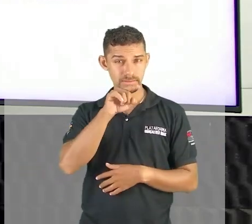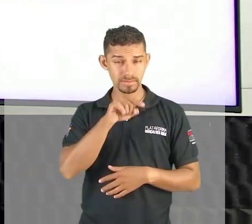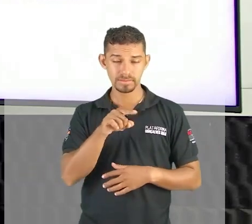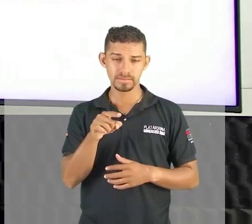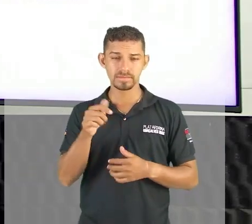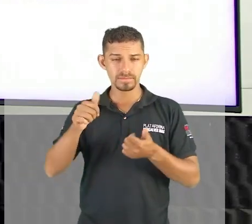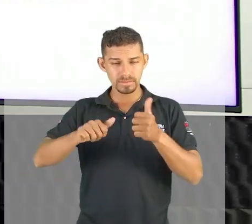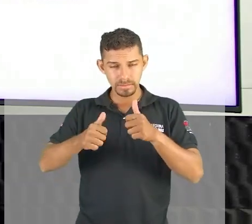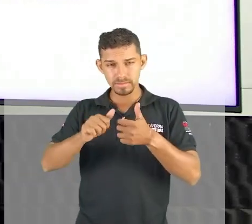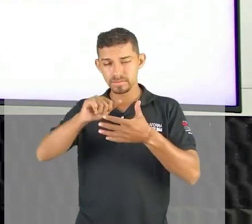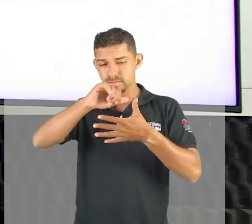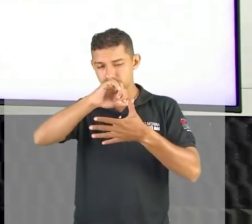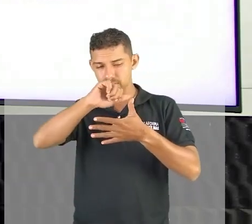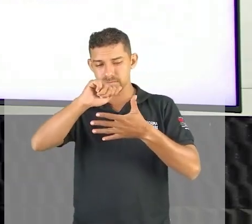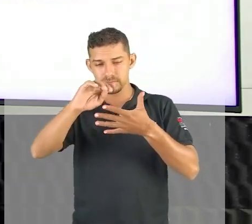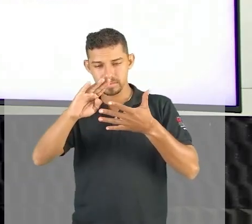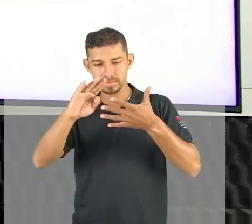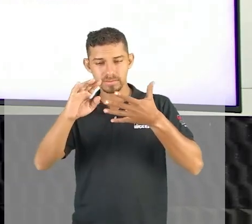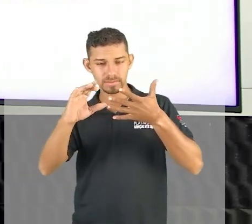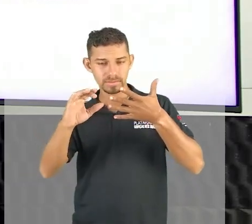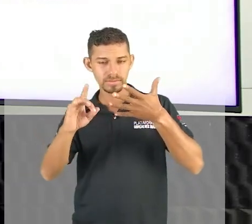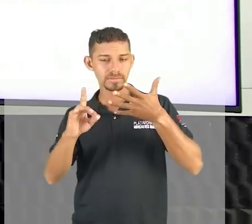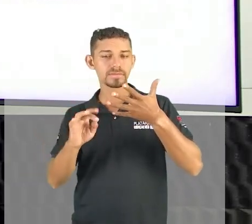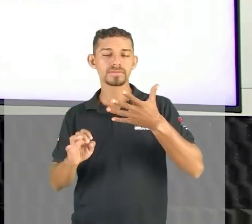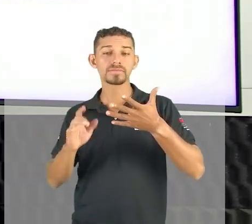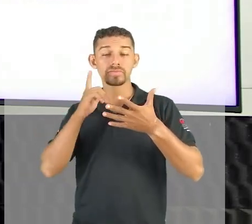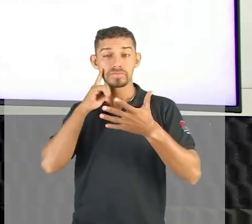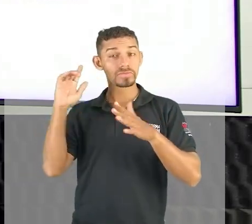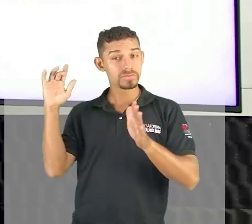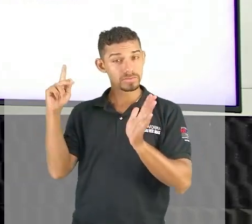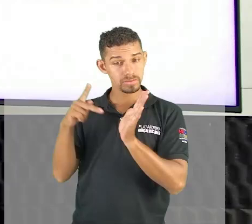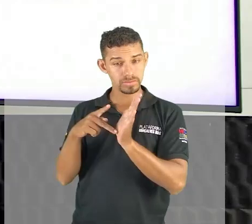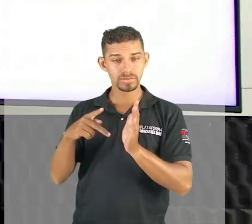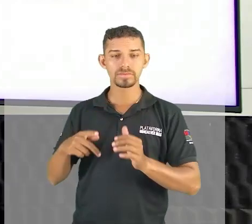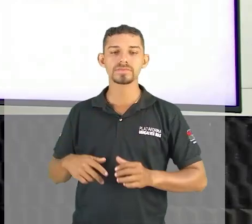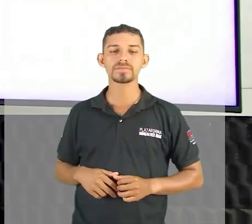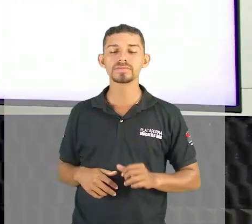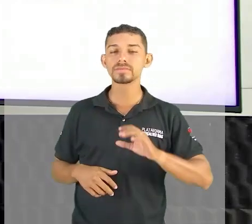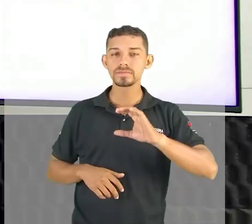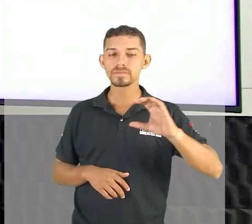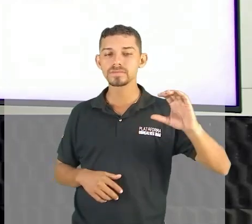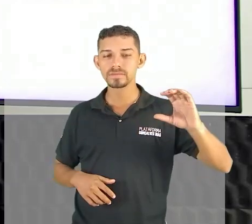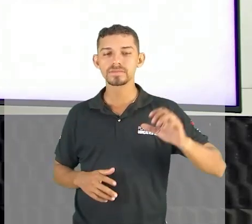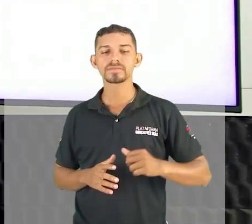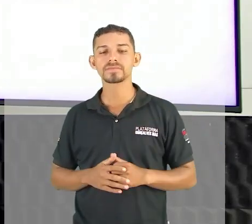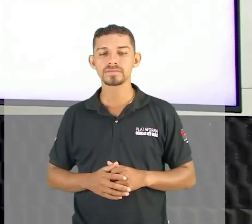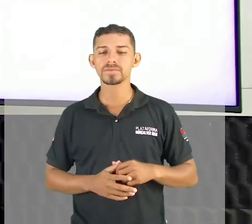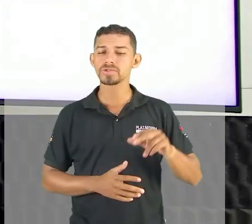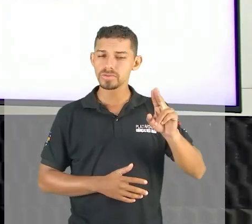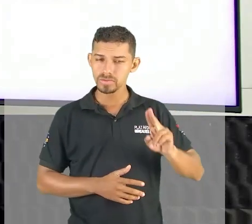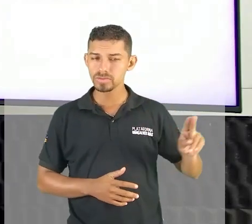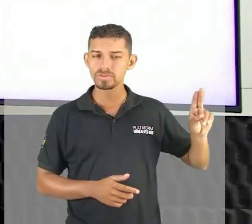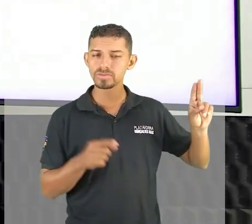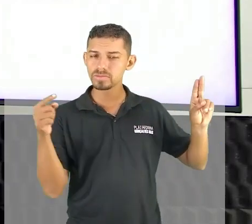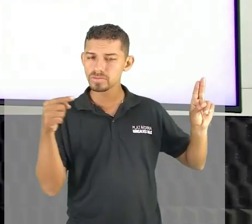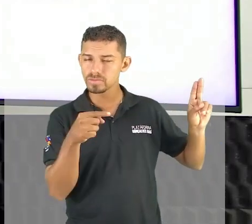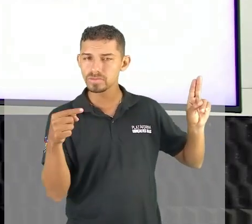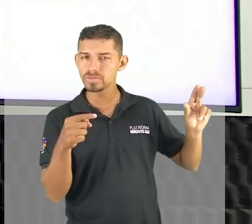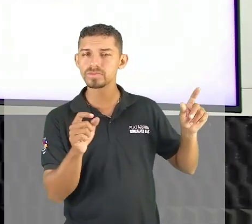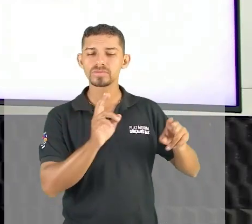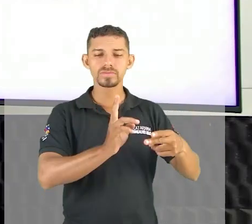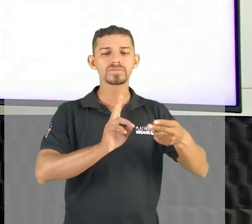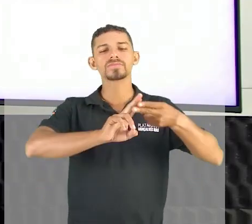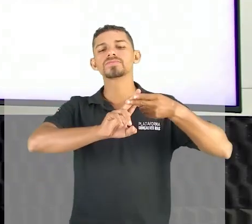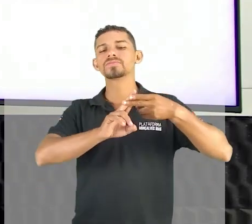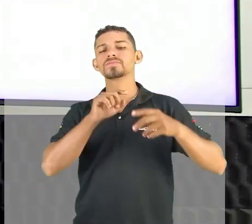que analisar certinho pra gente poder relacionar com o enunciado e chegar ao gabarito correto letra c a